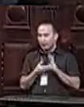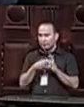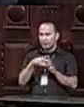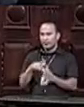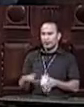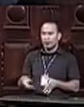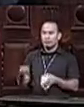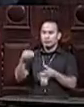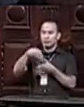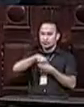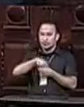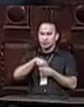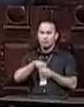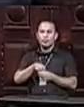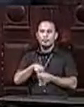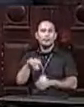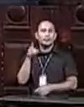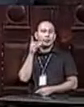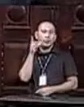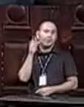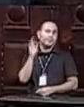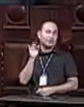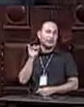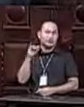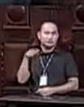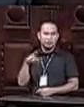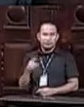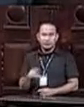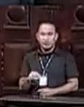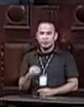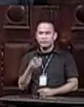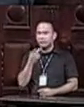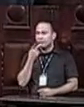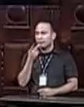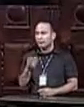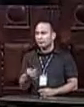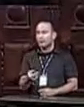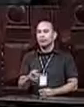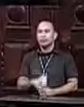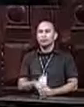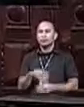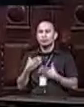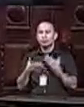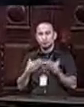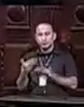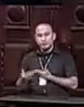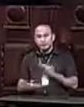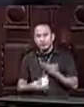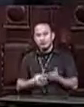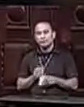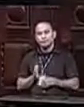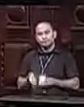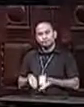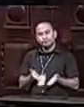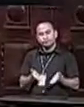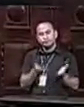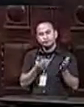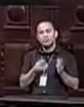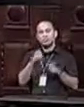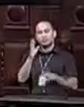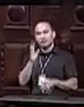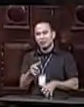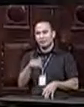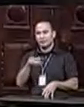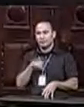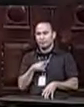votação, deputada Fatinha, evitando bacalhau e jabuti. Nós estamos tratando de incentivo ao setor têxtil, que já